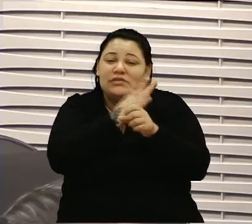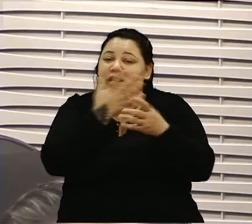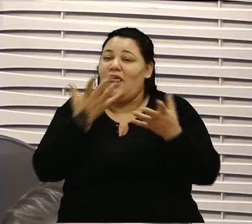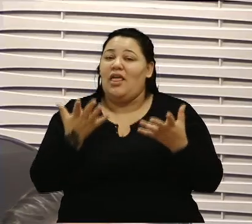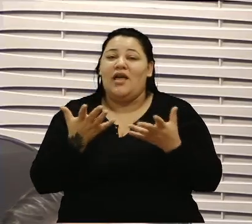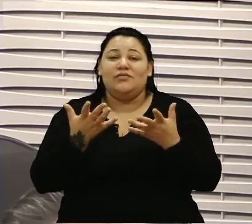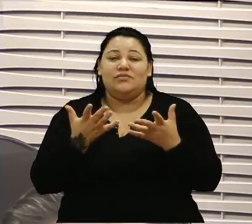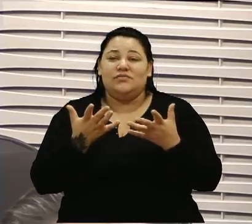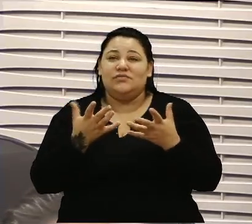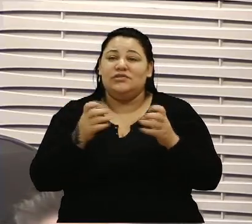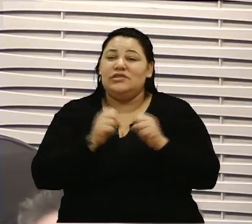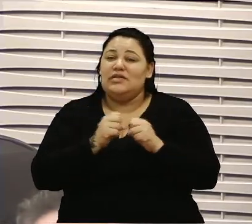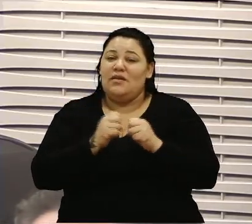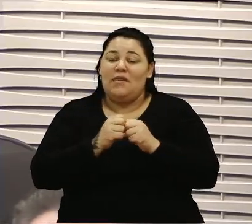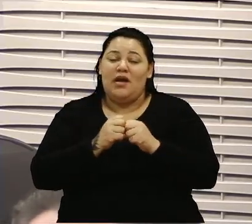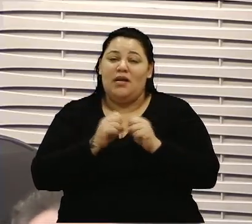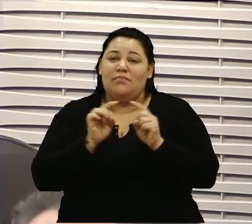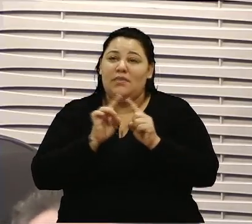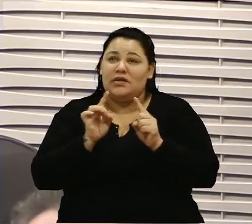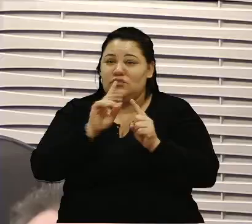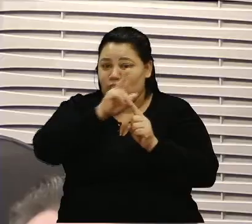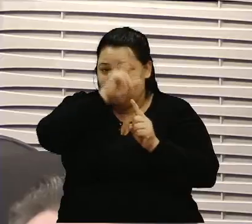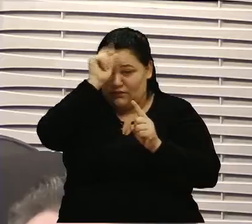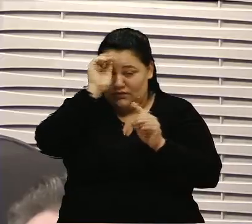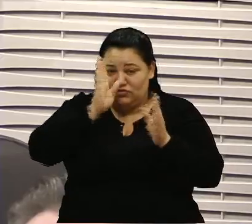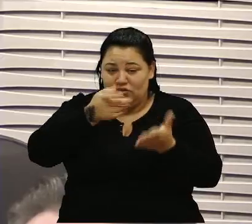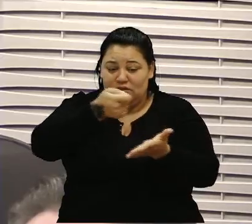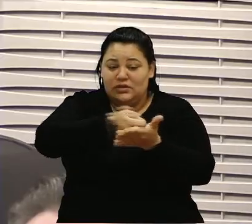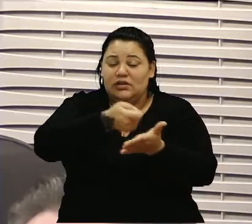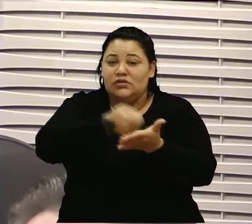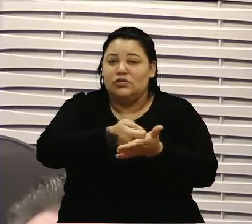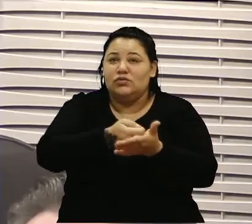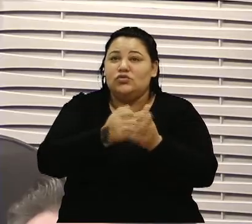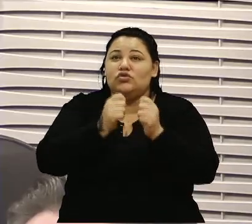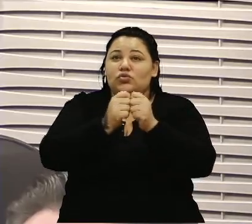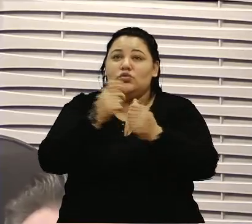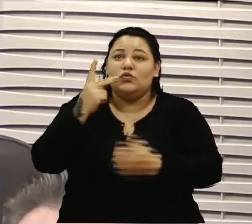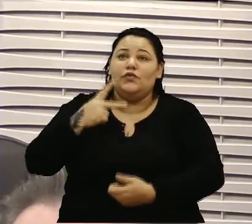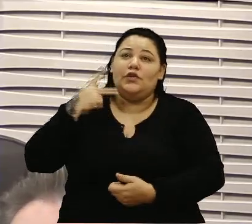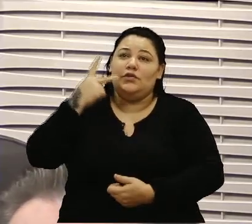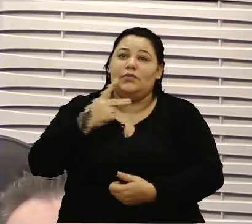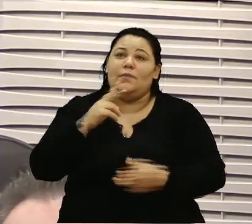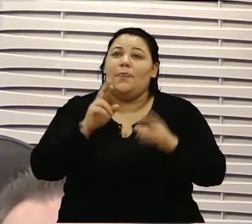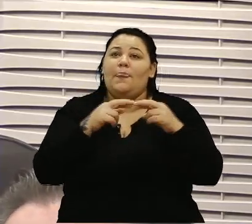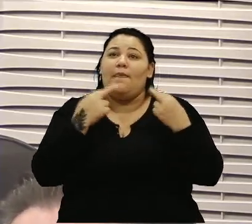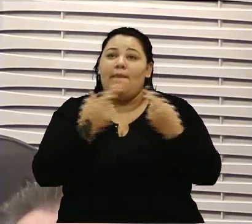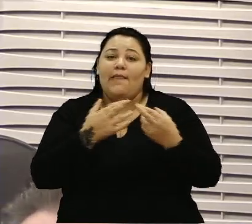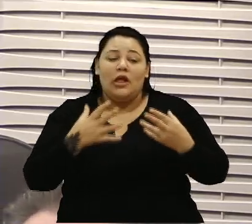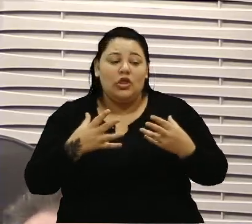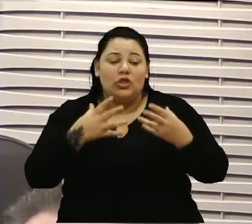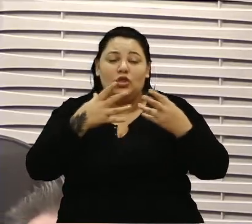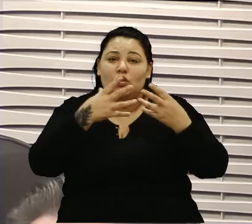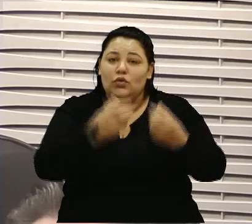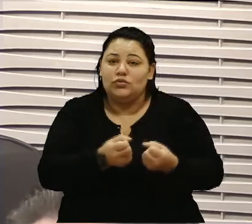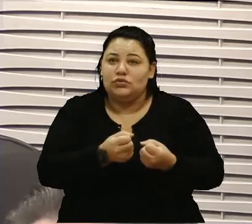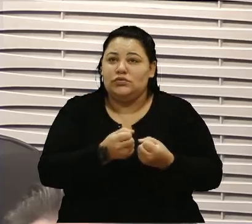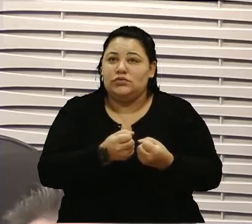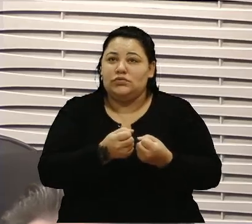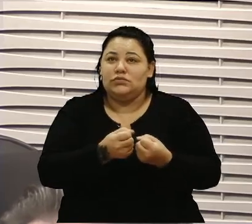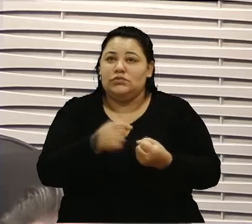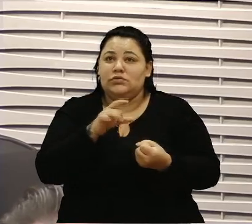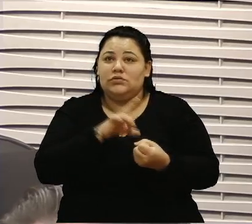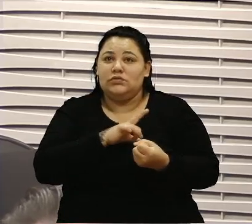colapsado. Mas o prefeito já tentou, junto com os vereadores, reunir aqui todos os prefeitos, 49 municípios, só apareceu o de